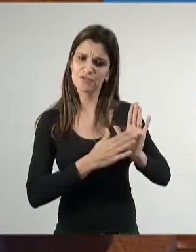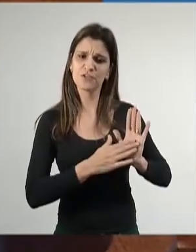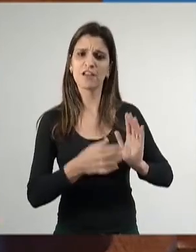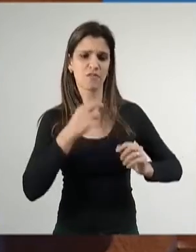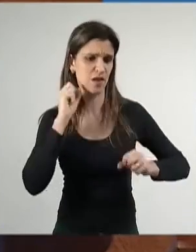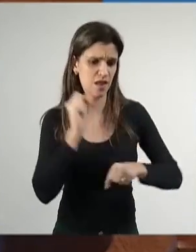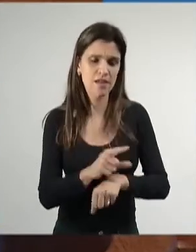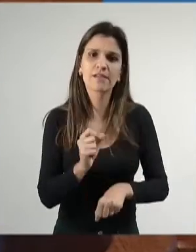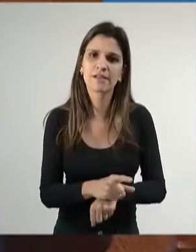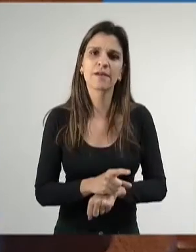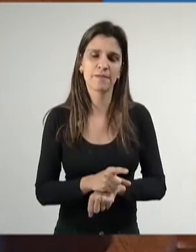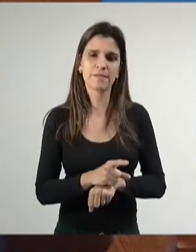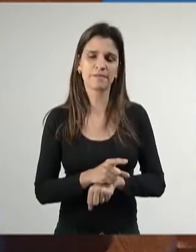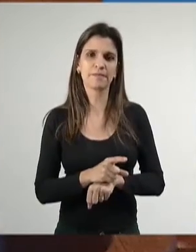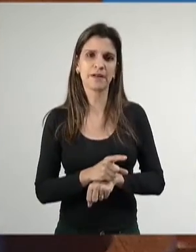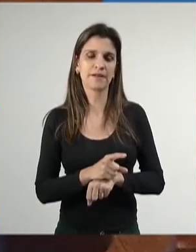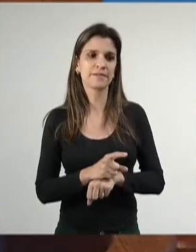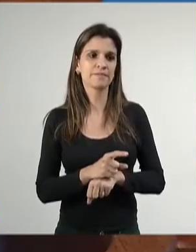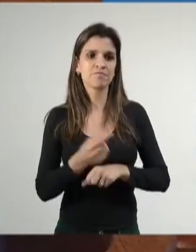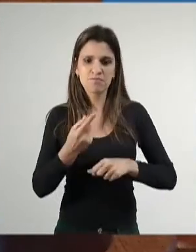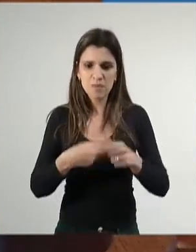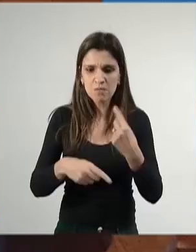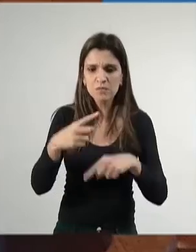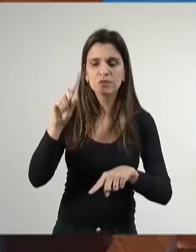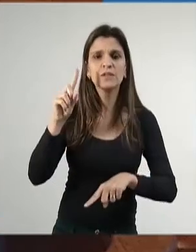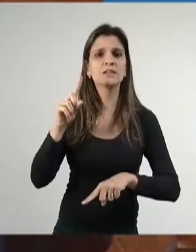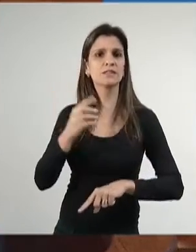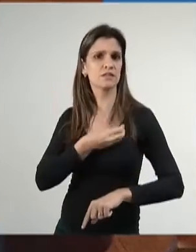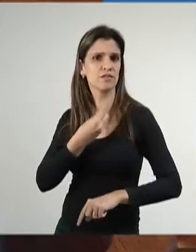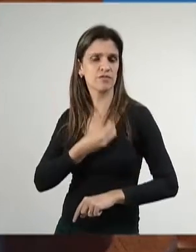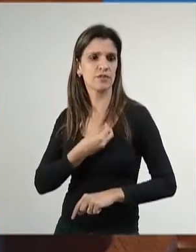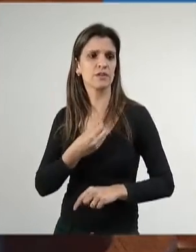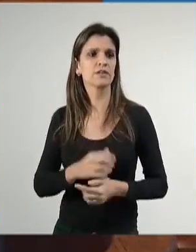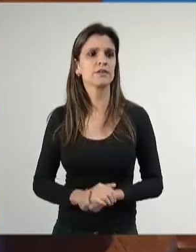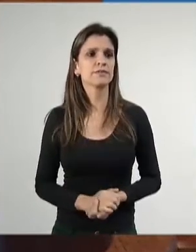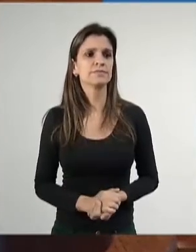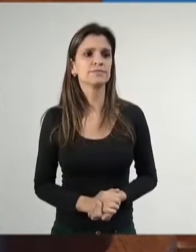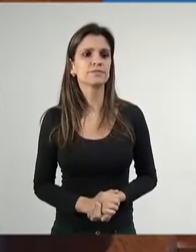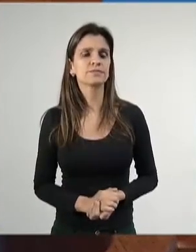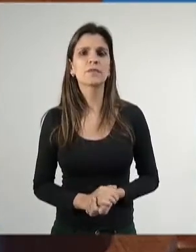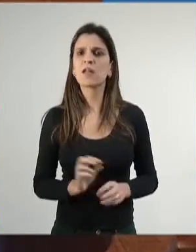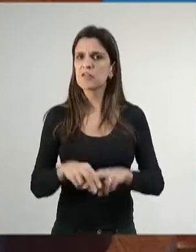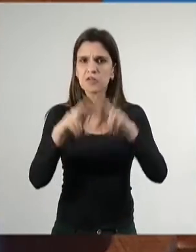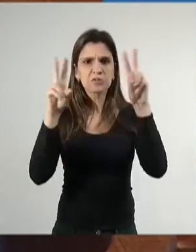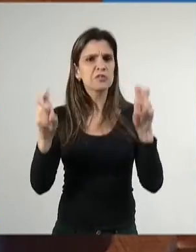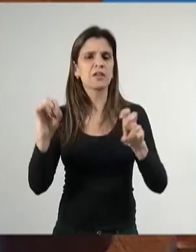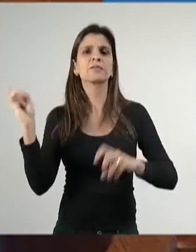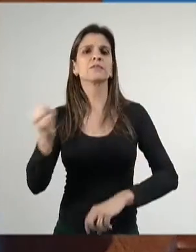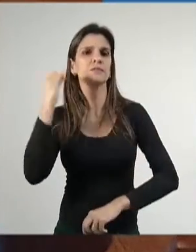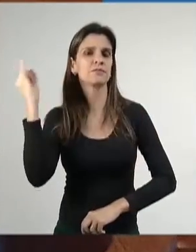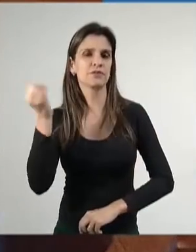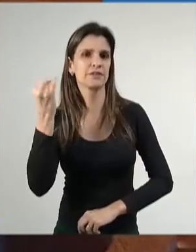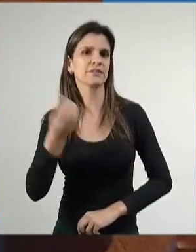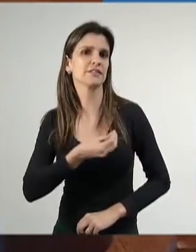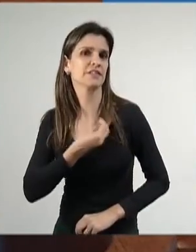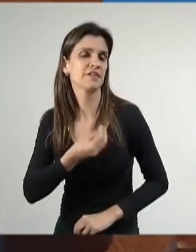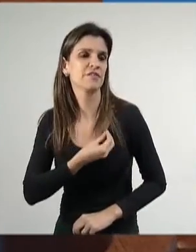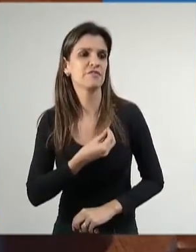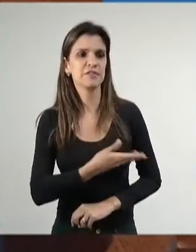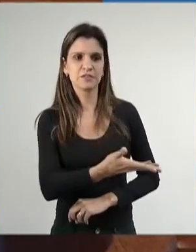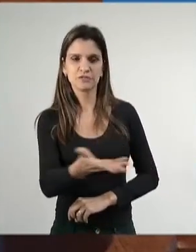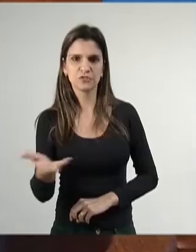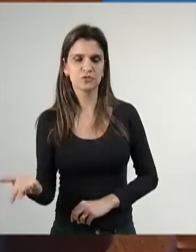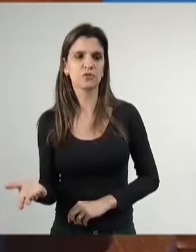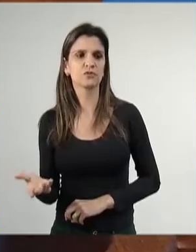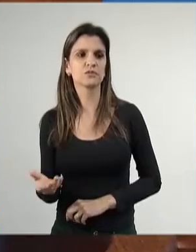passando. Então, acho que nós não podemos deixar esses assuntos que dizem diretamente à vida das pessoas, deixar esses assuntos